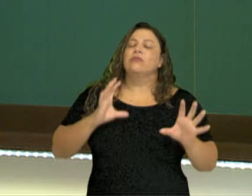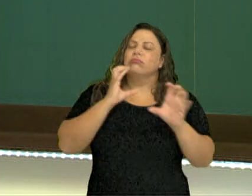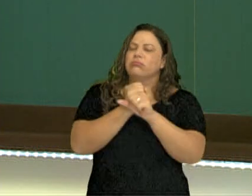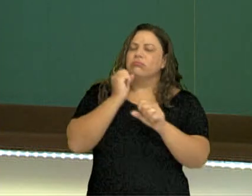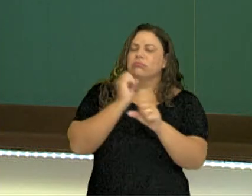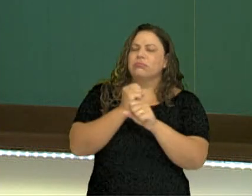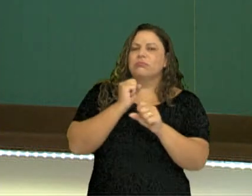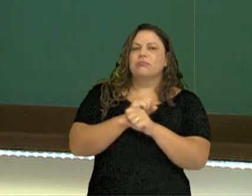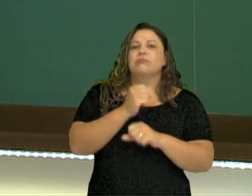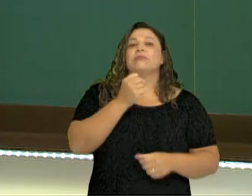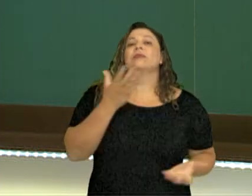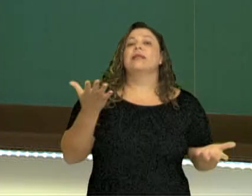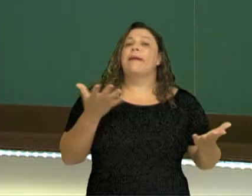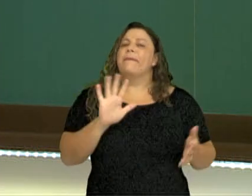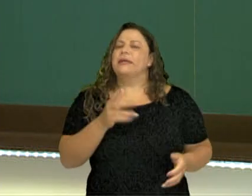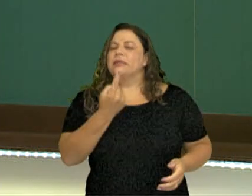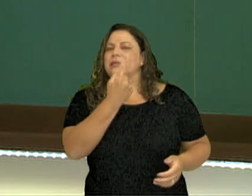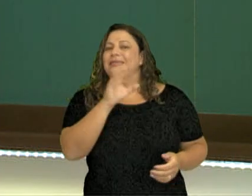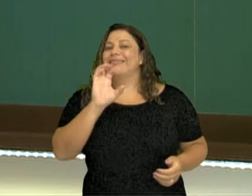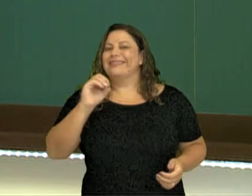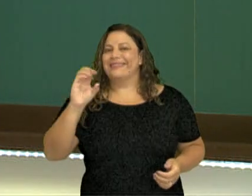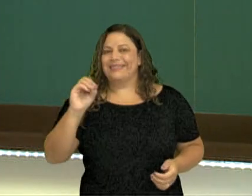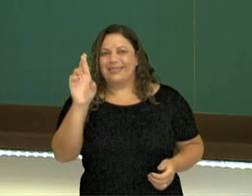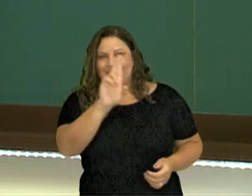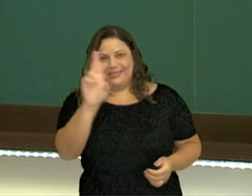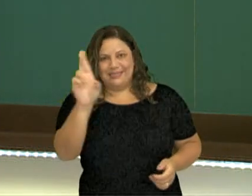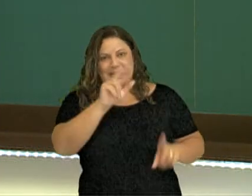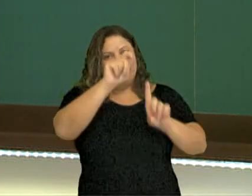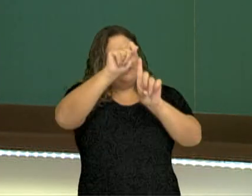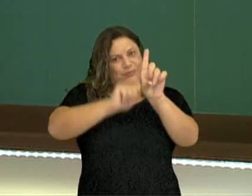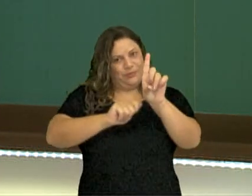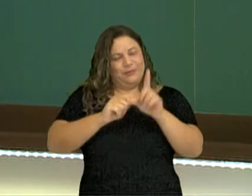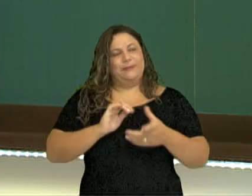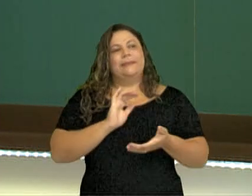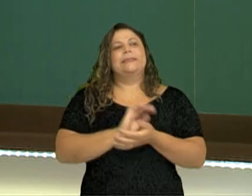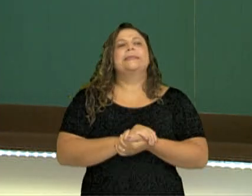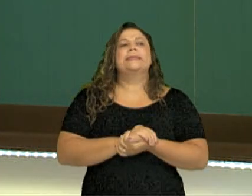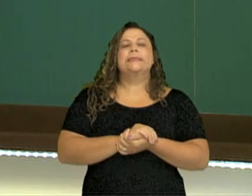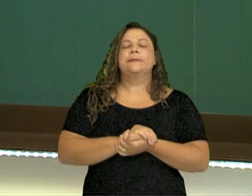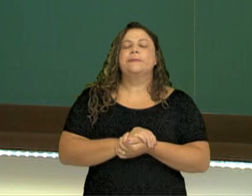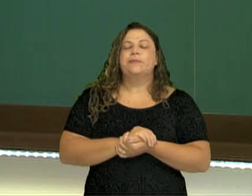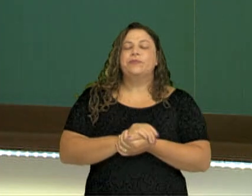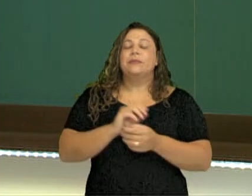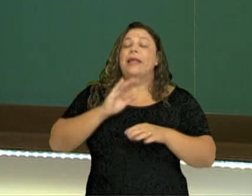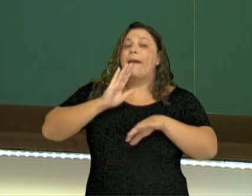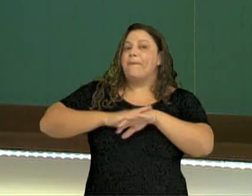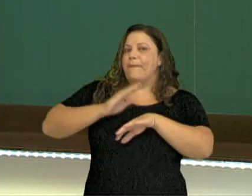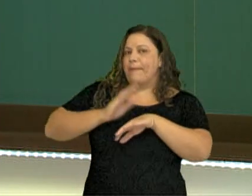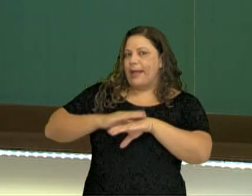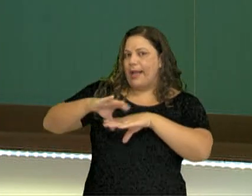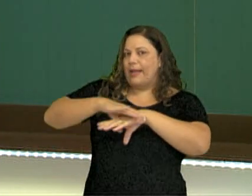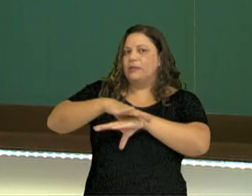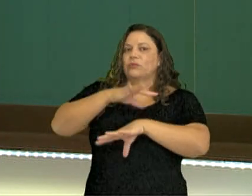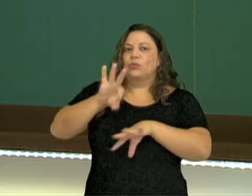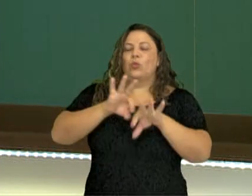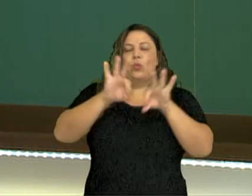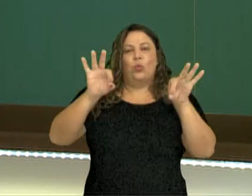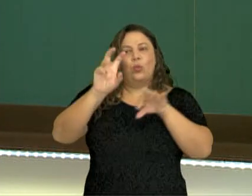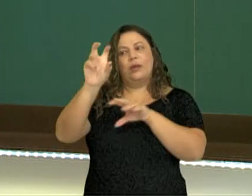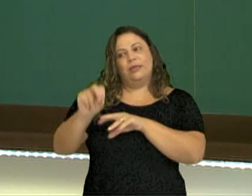ela vai gastar aproximadamente R$100 cada mês. A prestação do tênis, que ela acabou de adquirir,